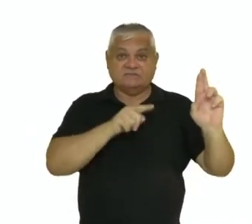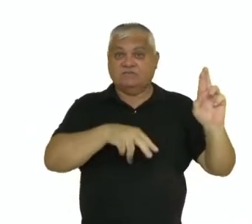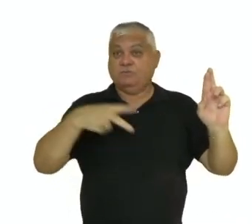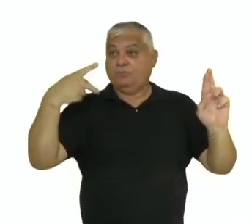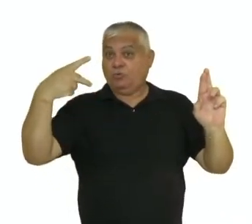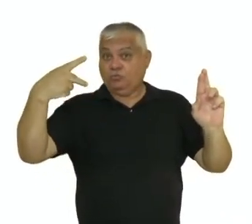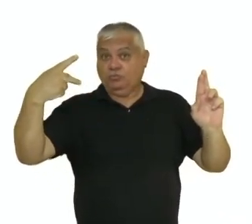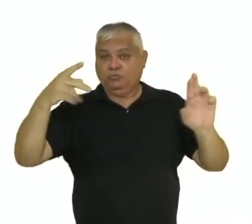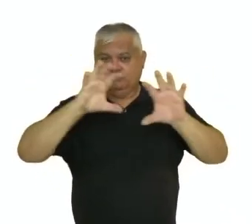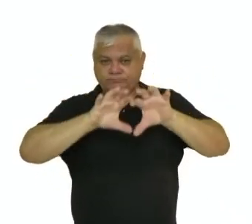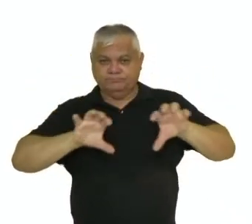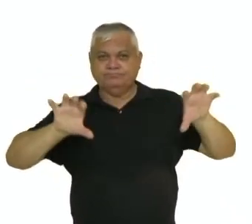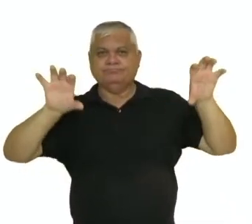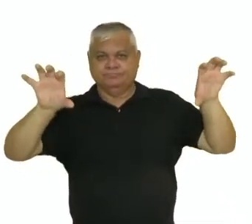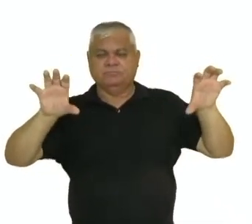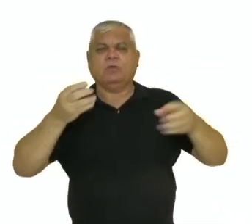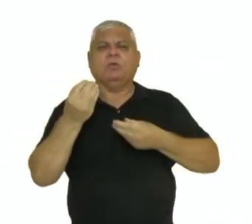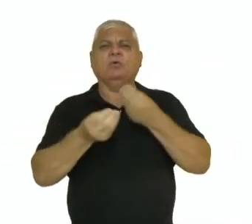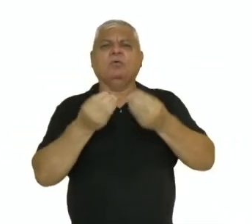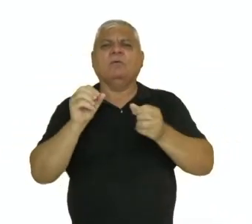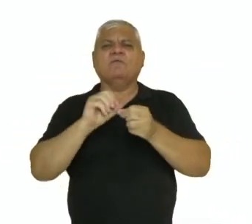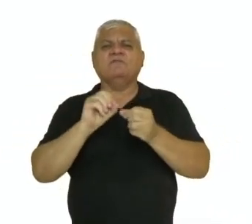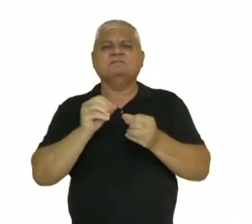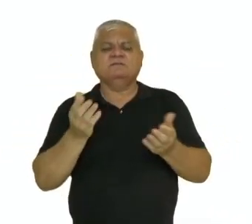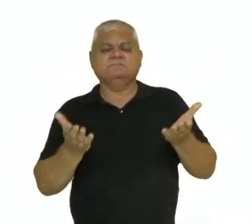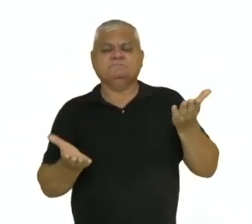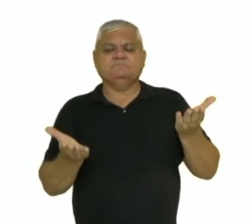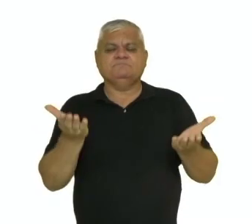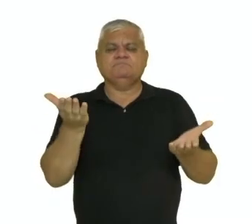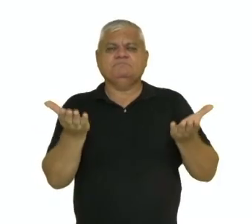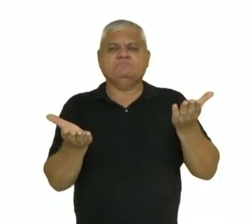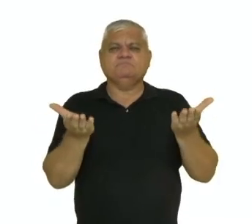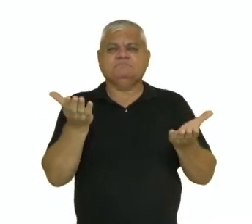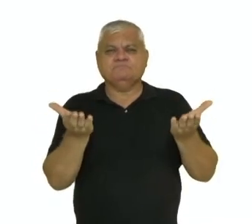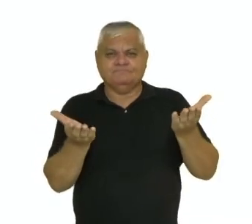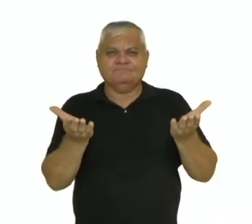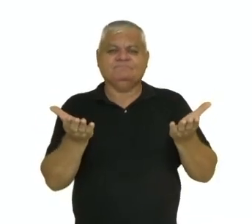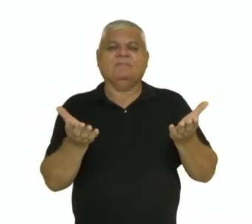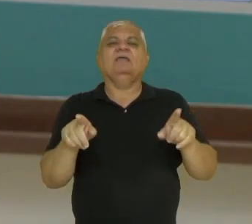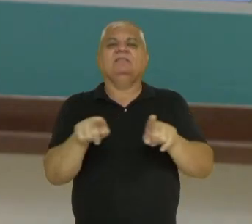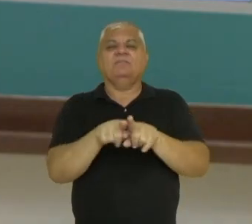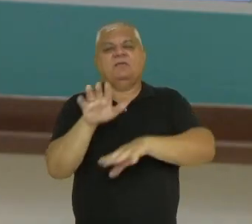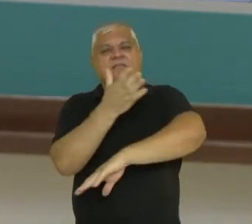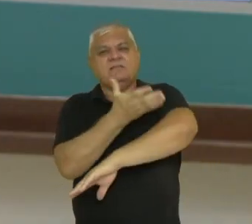produtos, aprendemos como fazer o balanceamento químico de uma equação química e